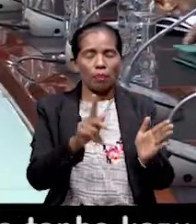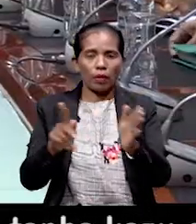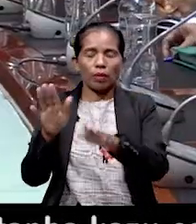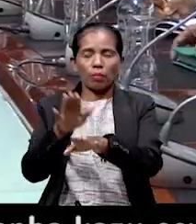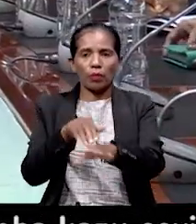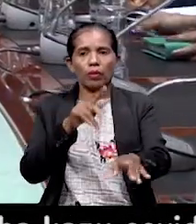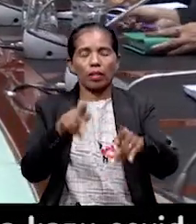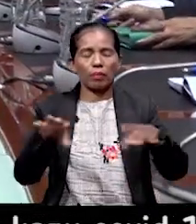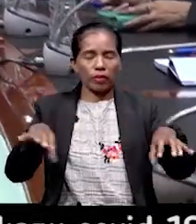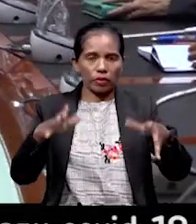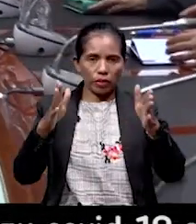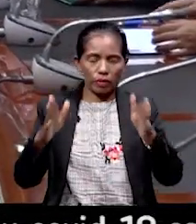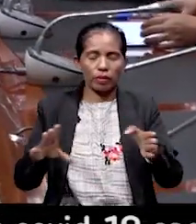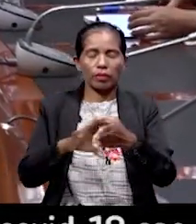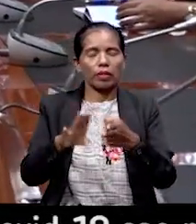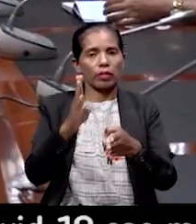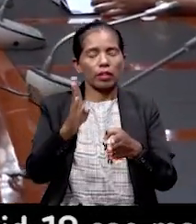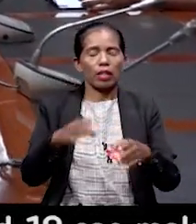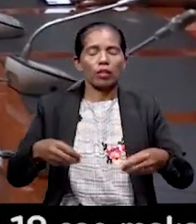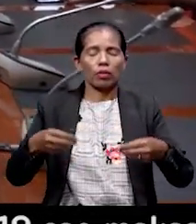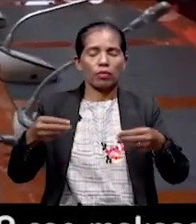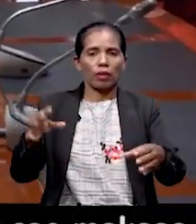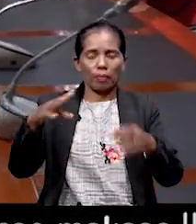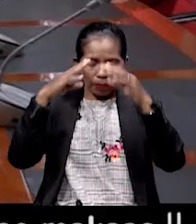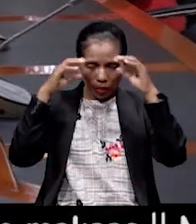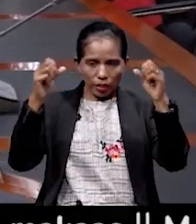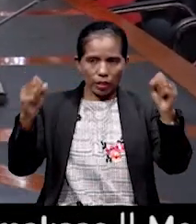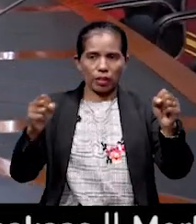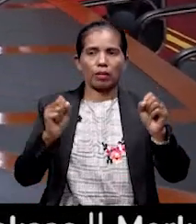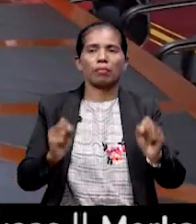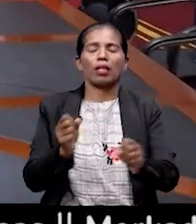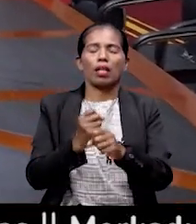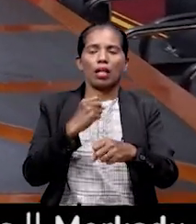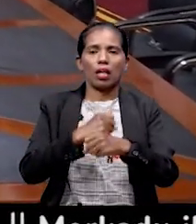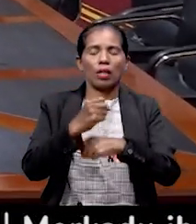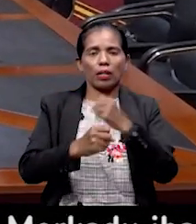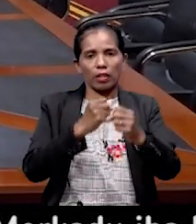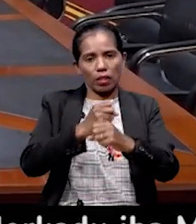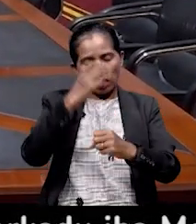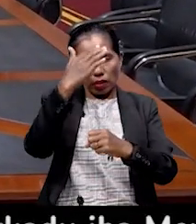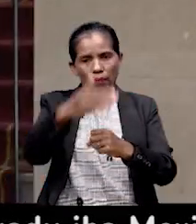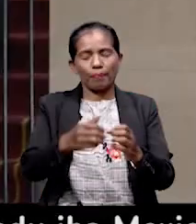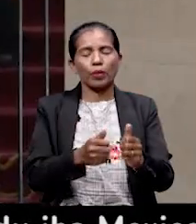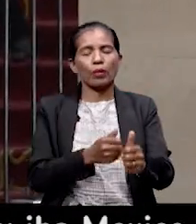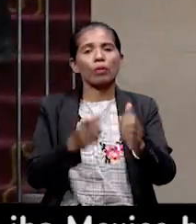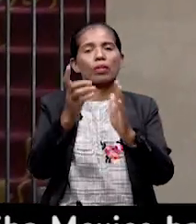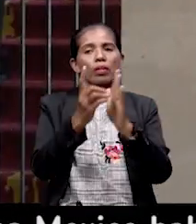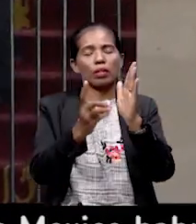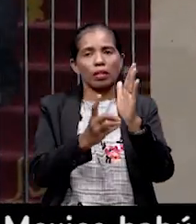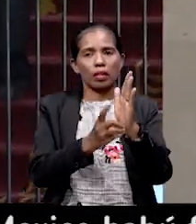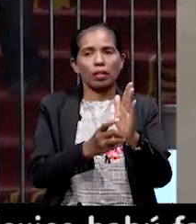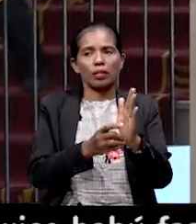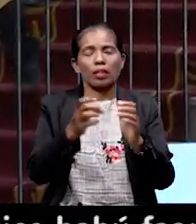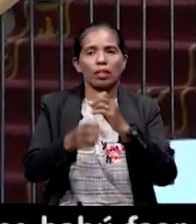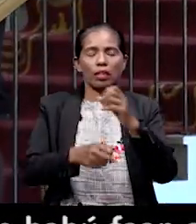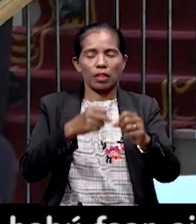tang oficiais eleitorais, atu garante eleição presidencial bele realiza ia tinan oin. Tur base dados niang antes ne ia